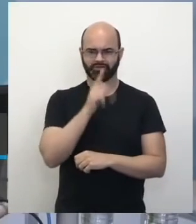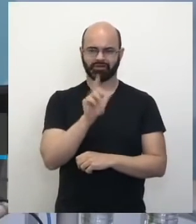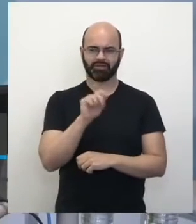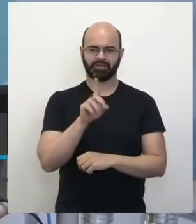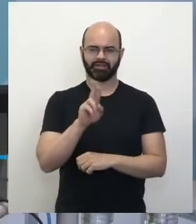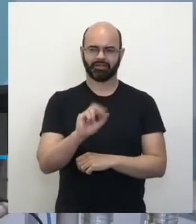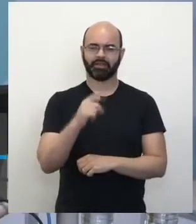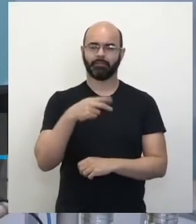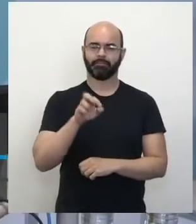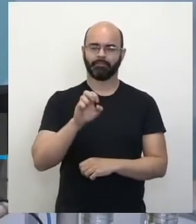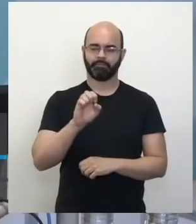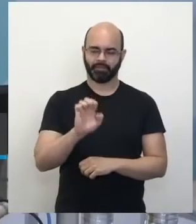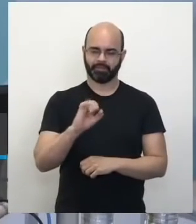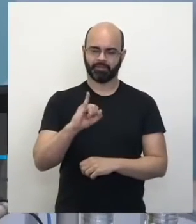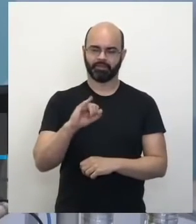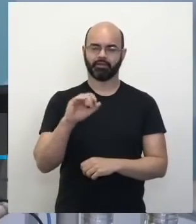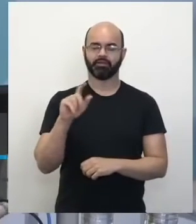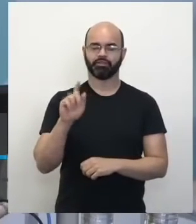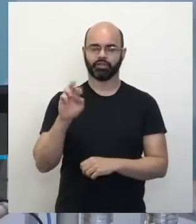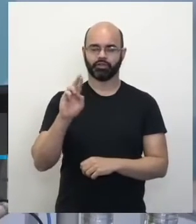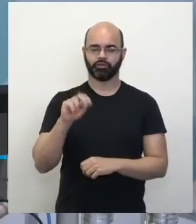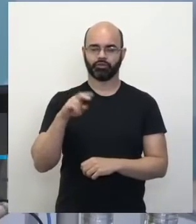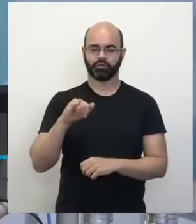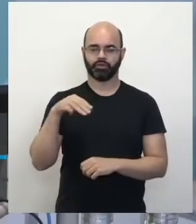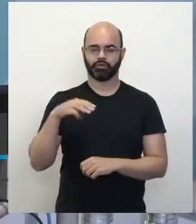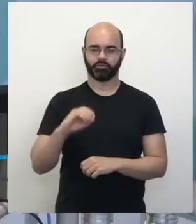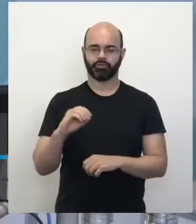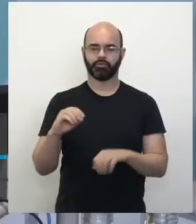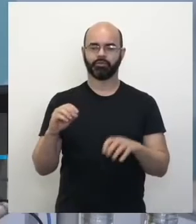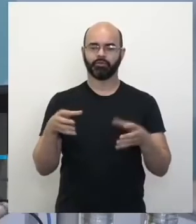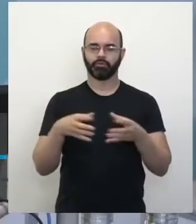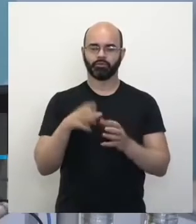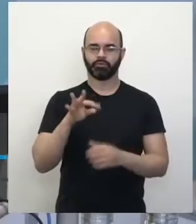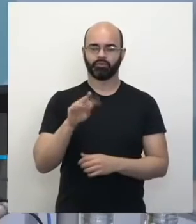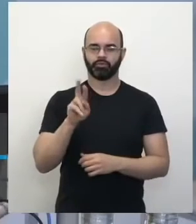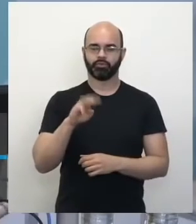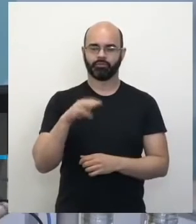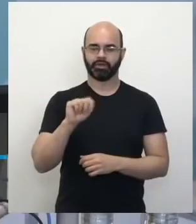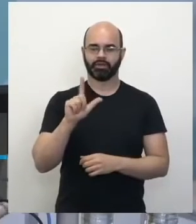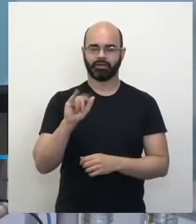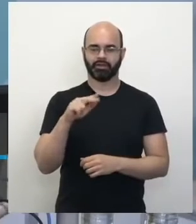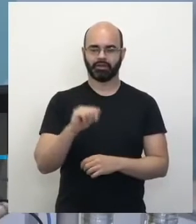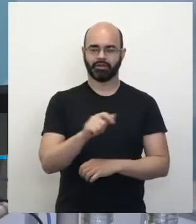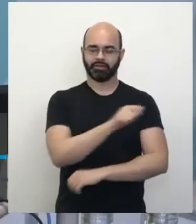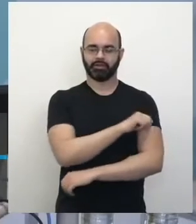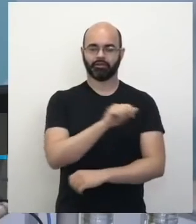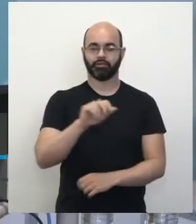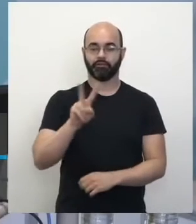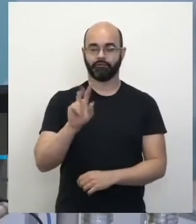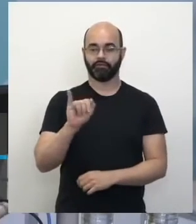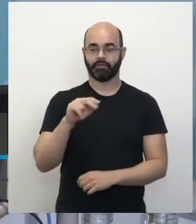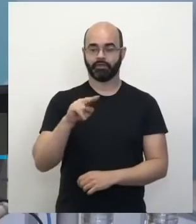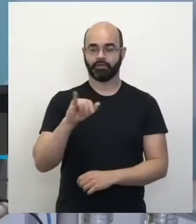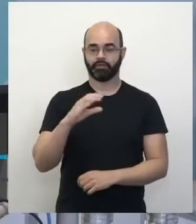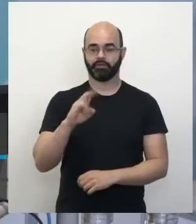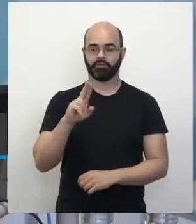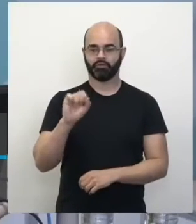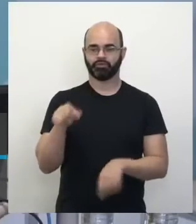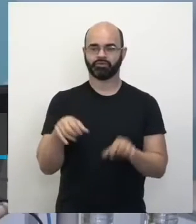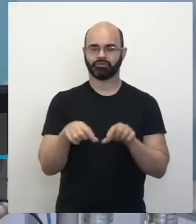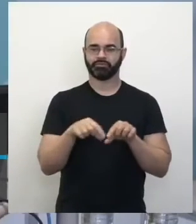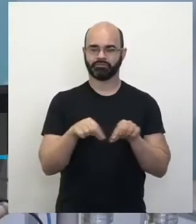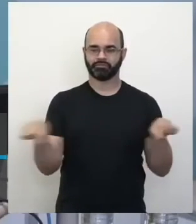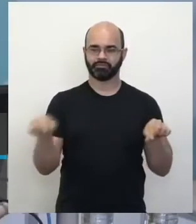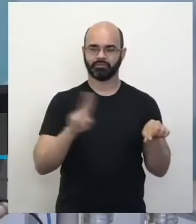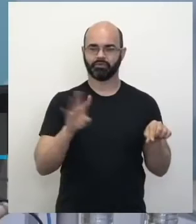PEI Jerônimo Trazi de Turmalina aqui, o aluno Vinícius colocando na 1 a trena, né? Sim. O